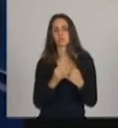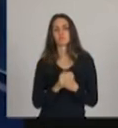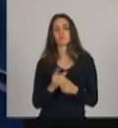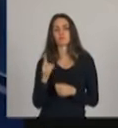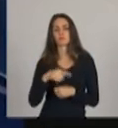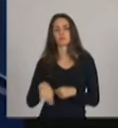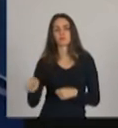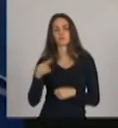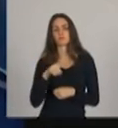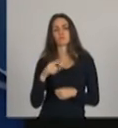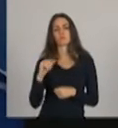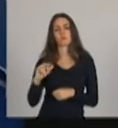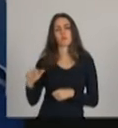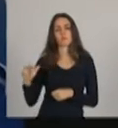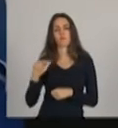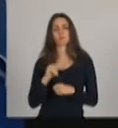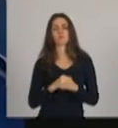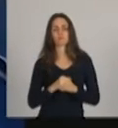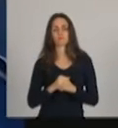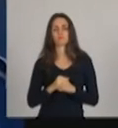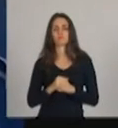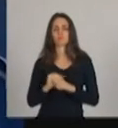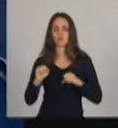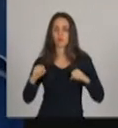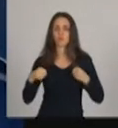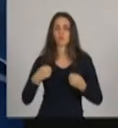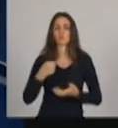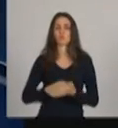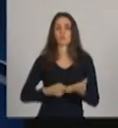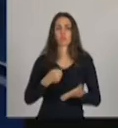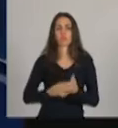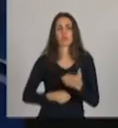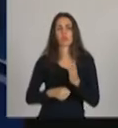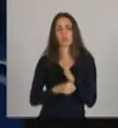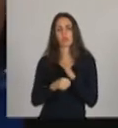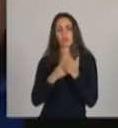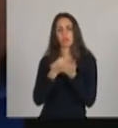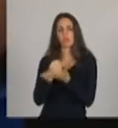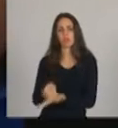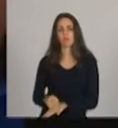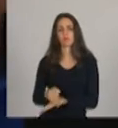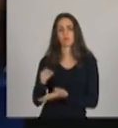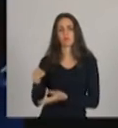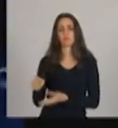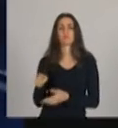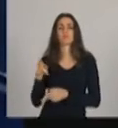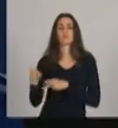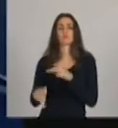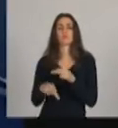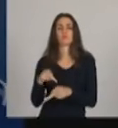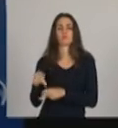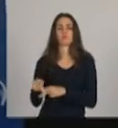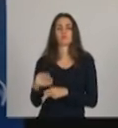que somos verdadeiros irmãos, em lutar em favor da